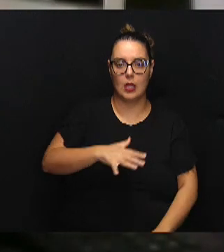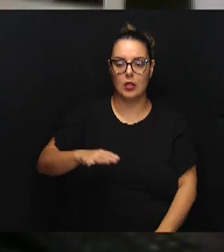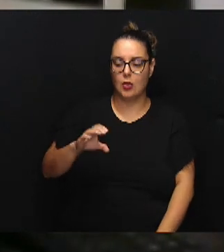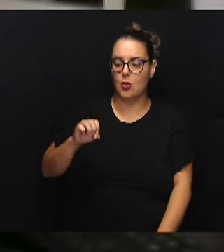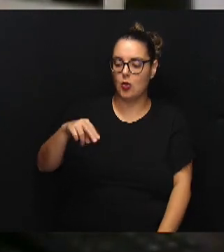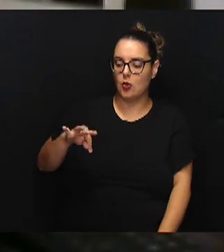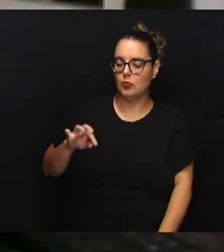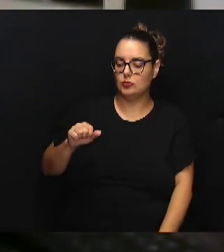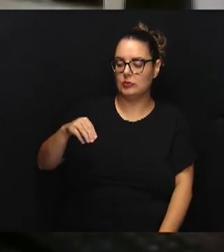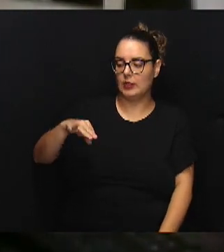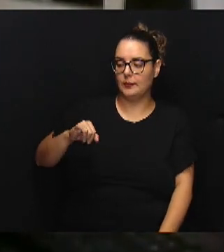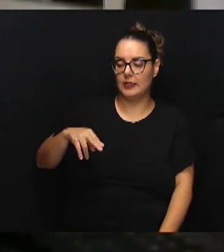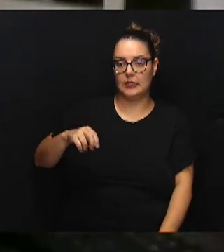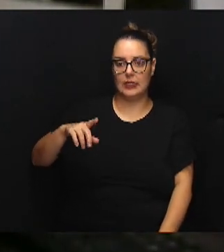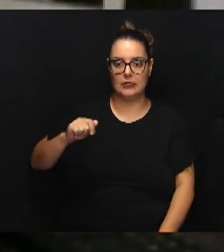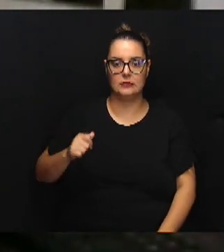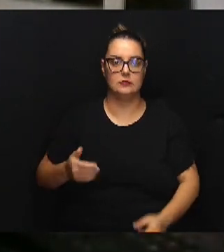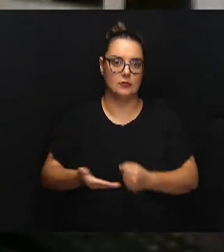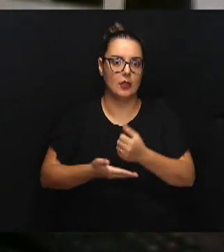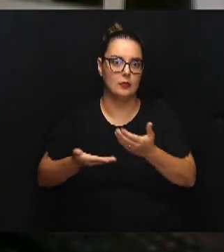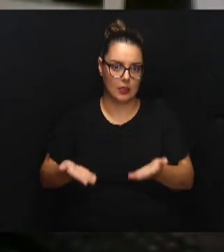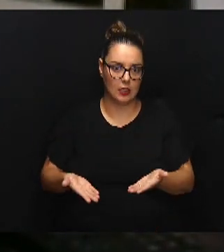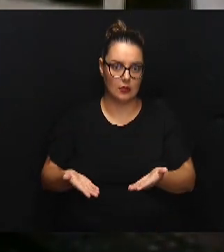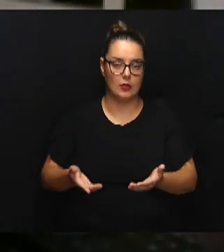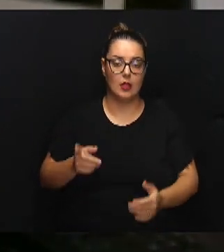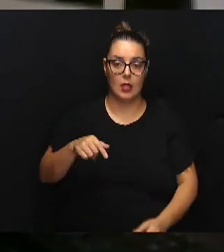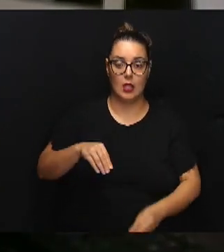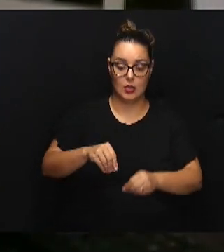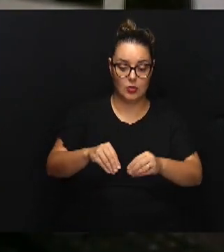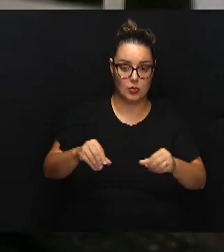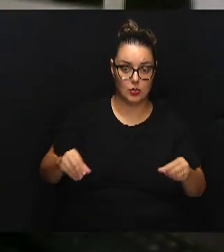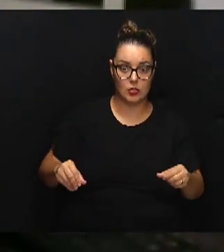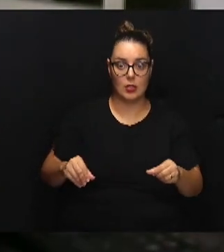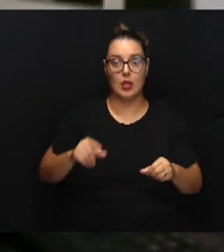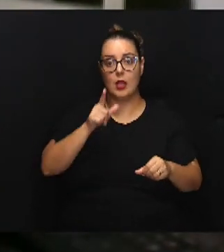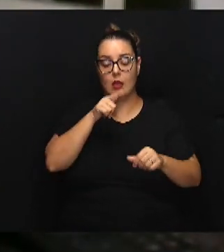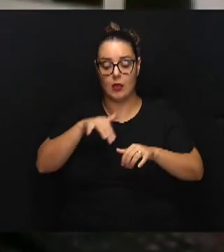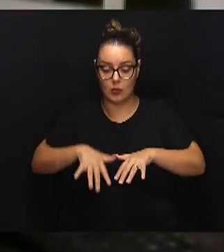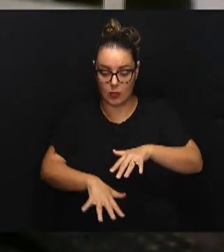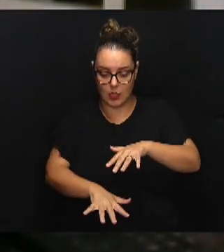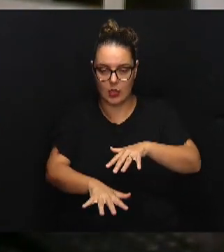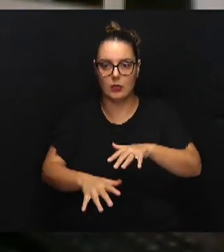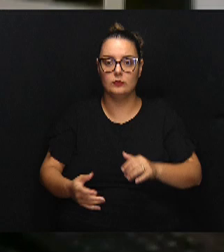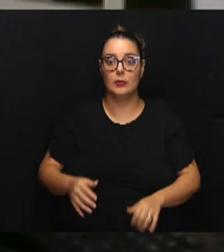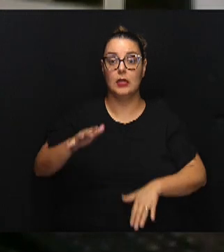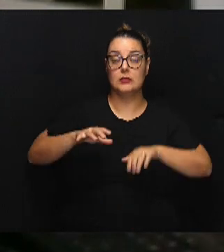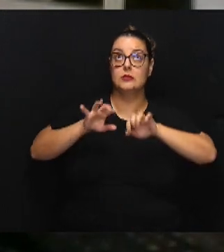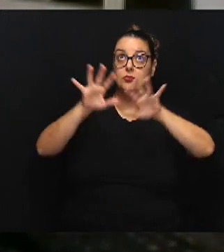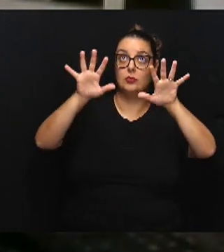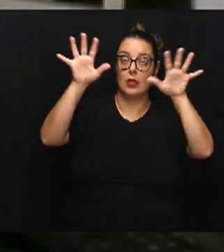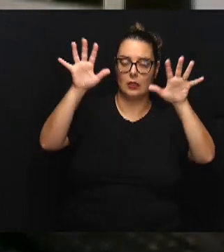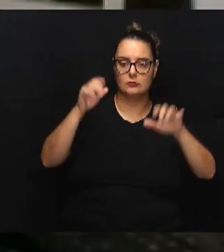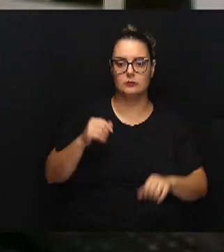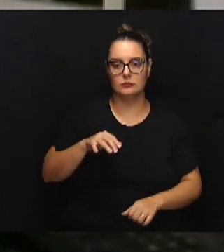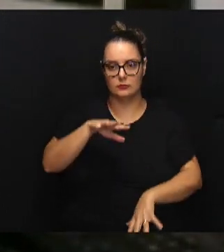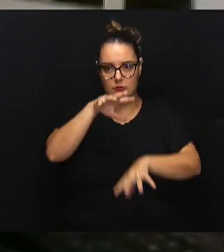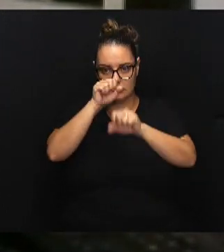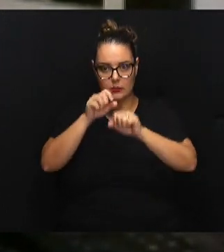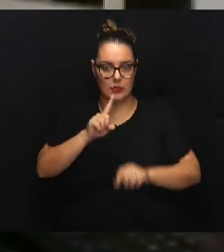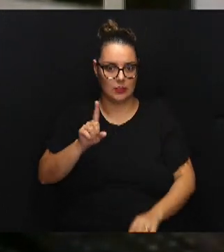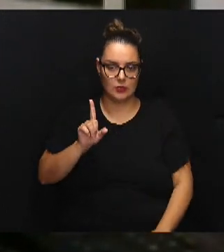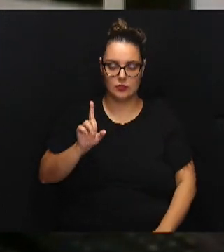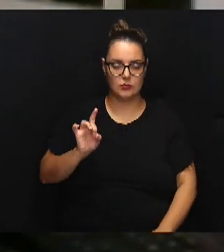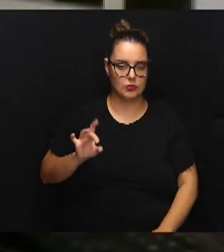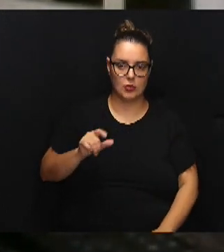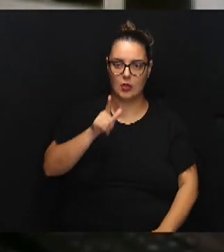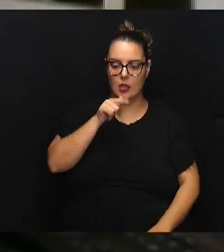parte desse princípio, né? E essas áreas contaminadas são os solos, as águas subterrâneas, algumas vezes o ar, né? Não só água subterrânea, pode ser